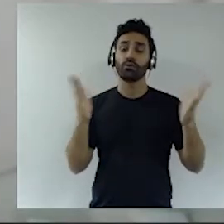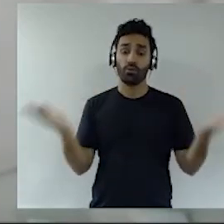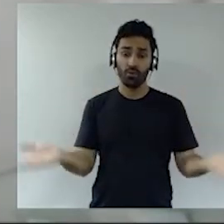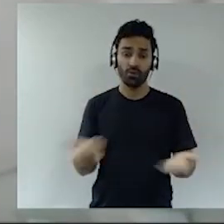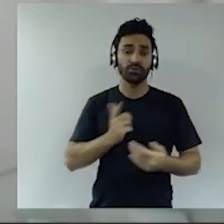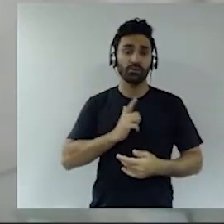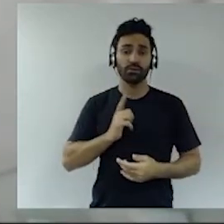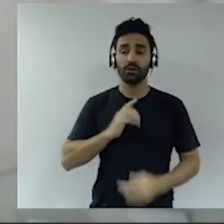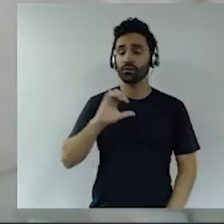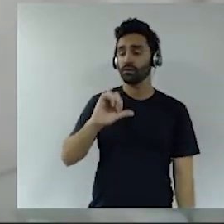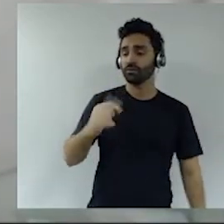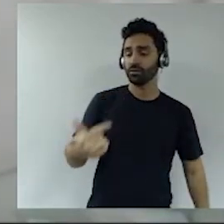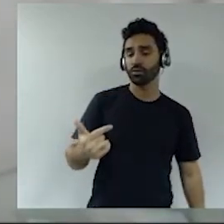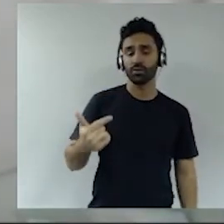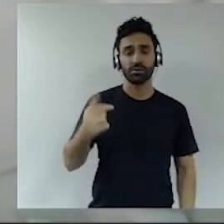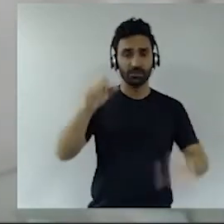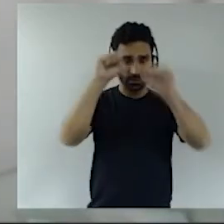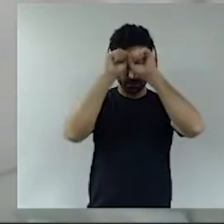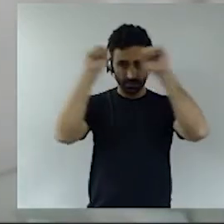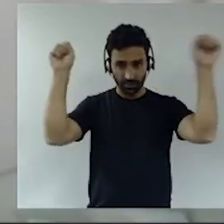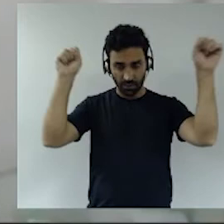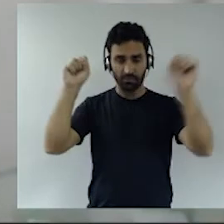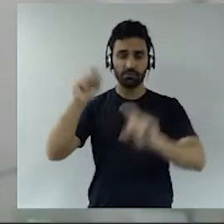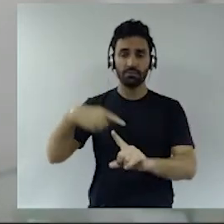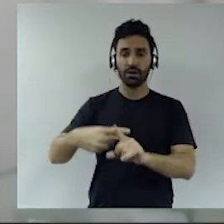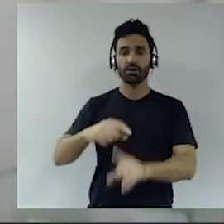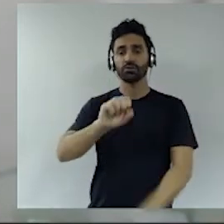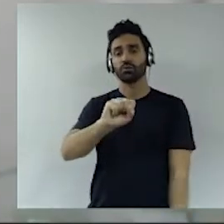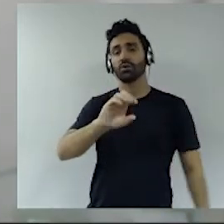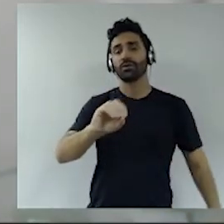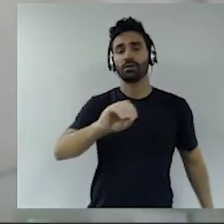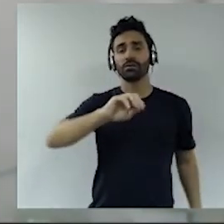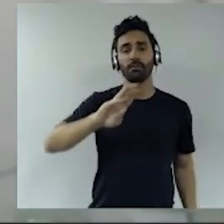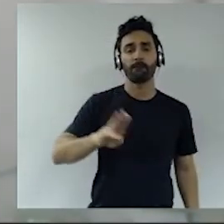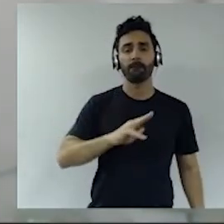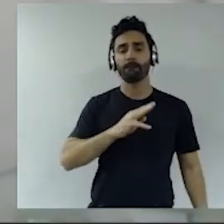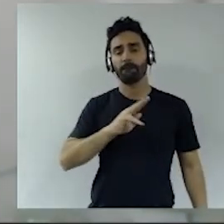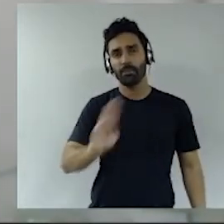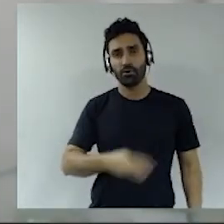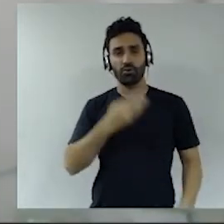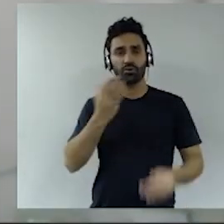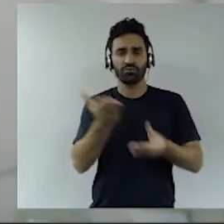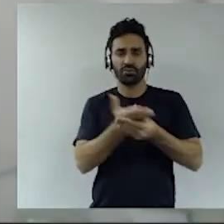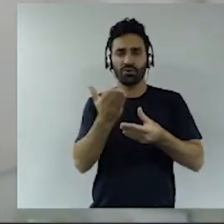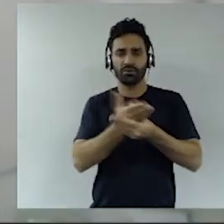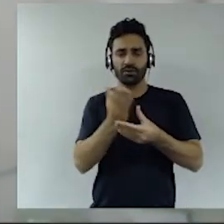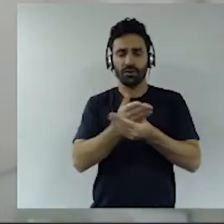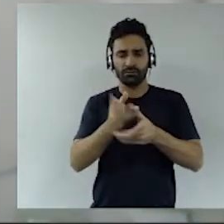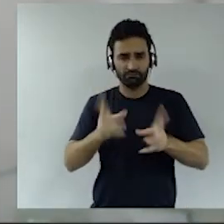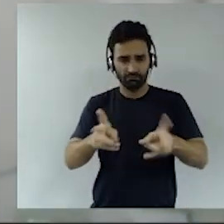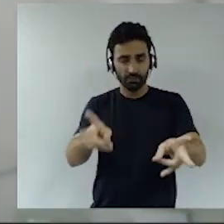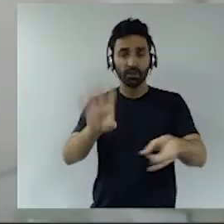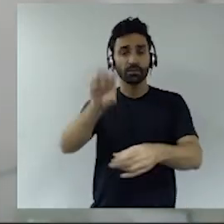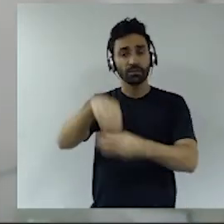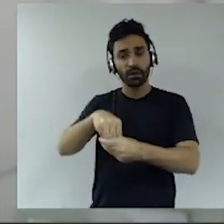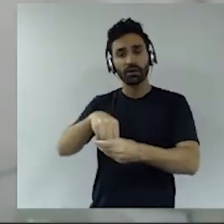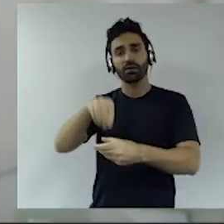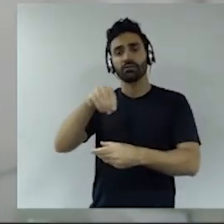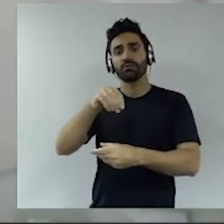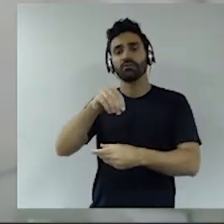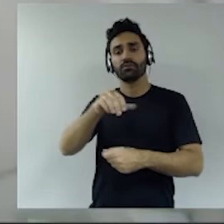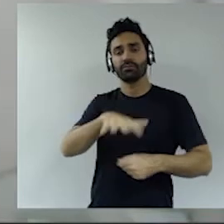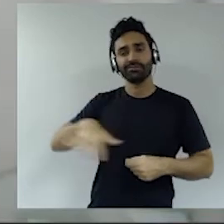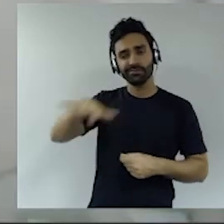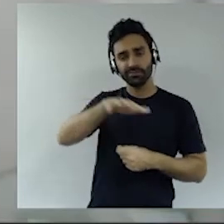termos 92 tribunais e mais de 80 milhões de processos em tramitação na seara